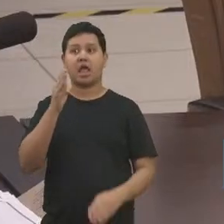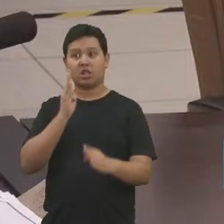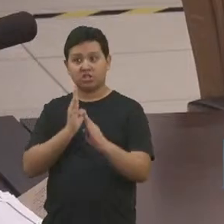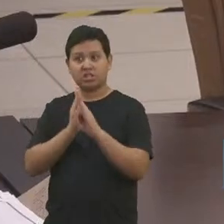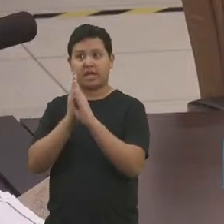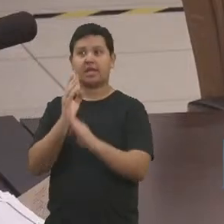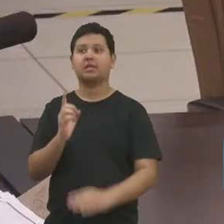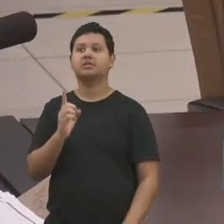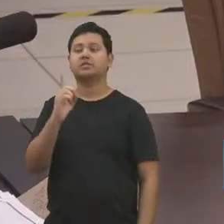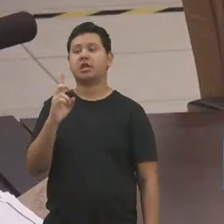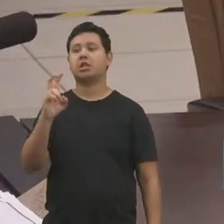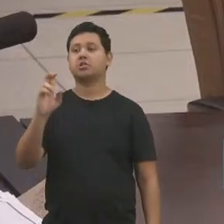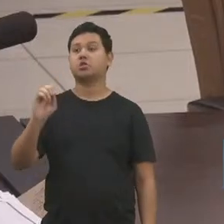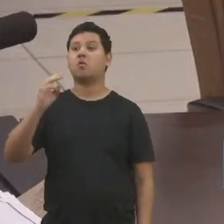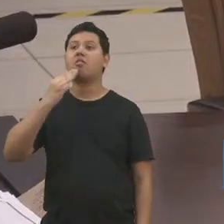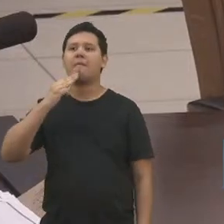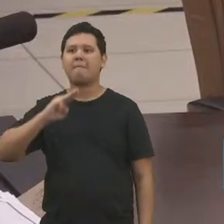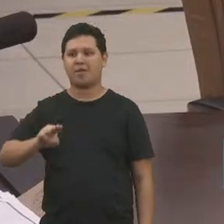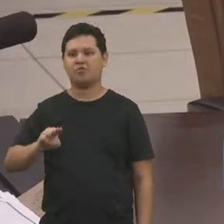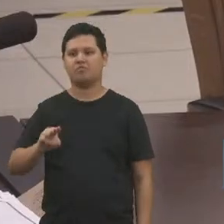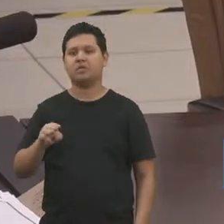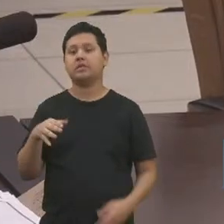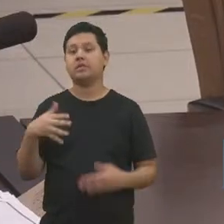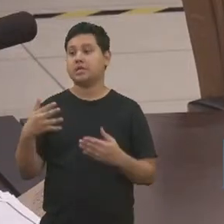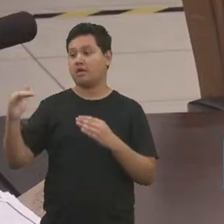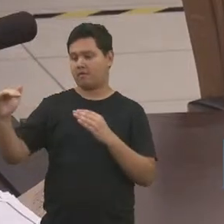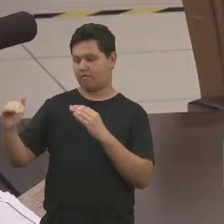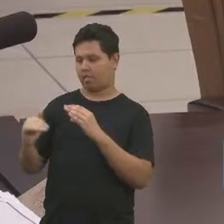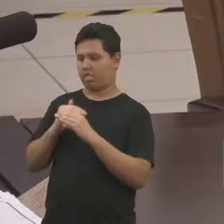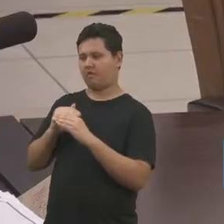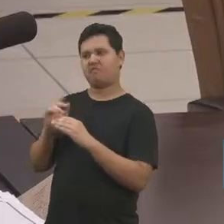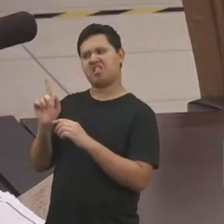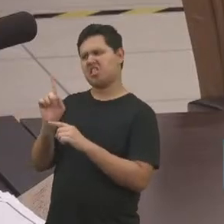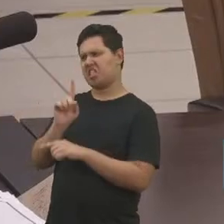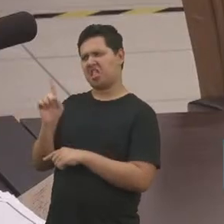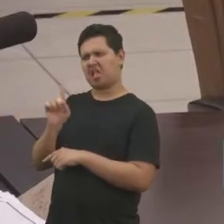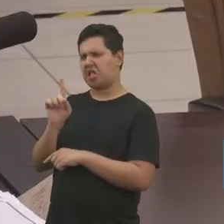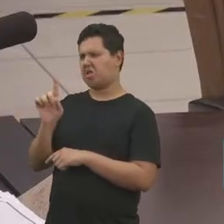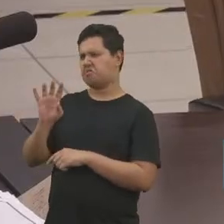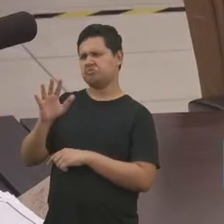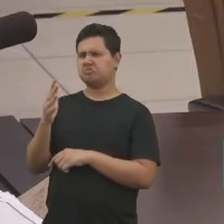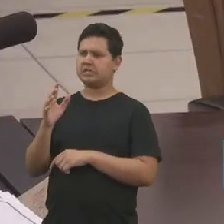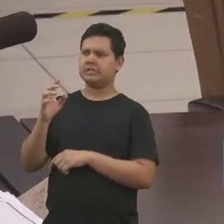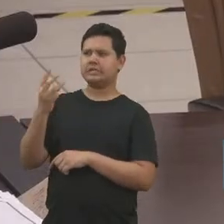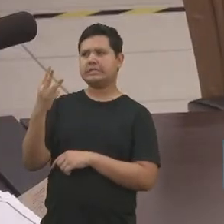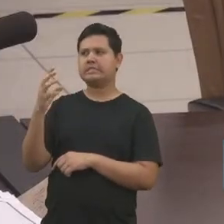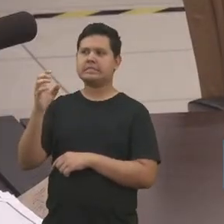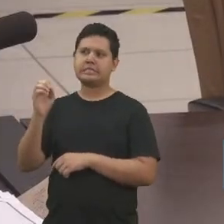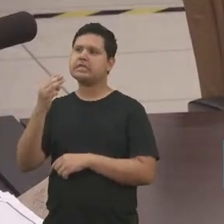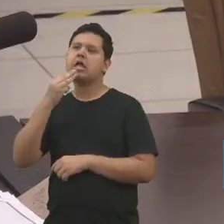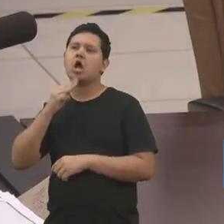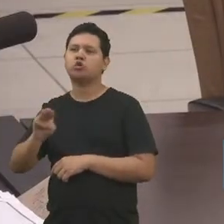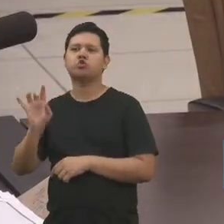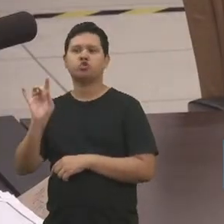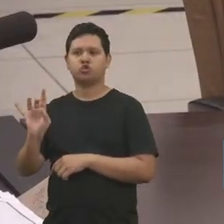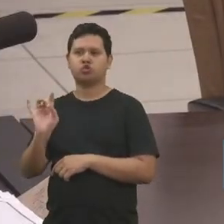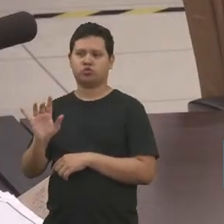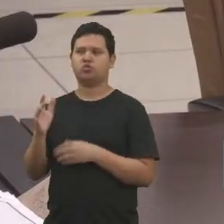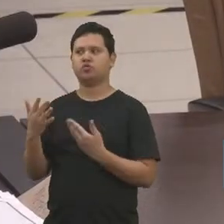aproximadamente 150 milhões. E foi passado para nós que não, que ficaria na casa de 30 milhões.